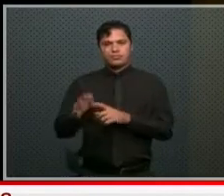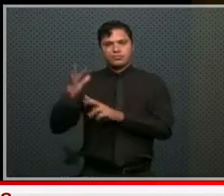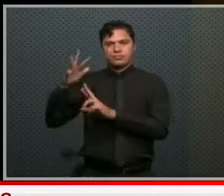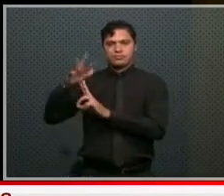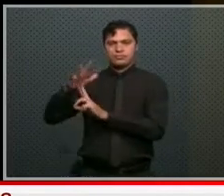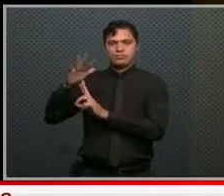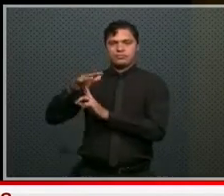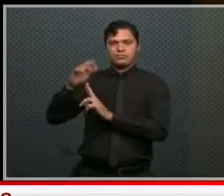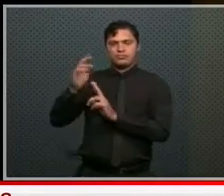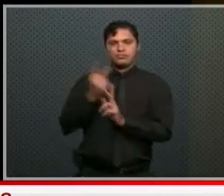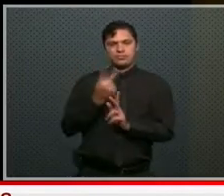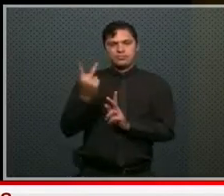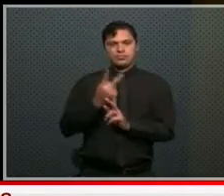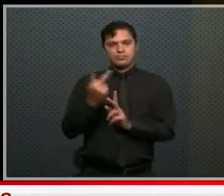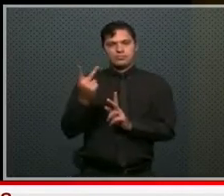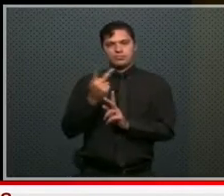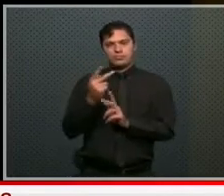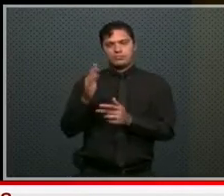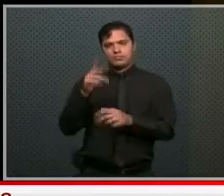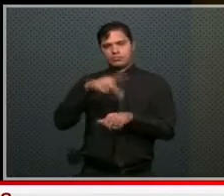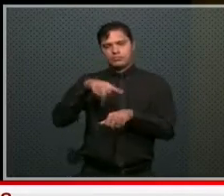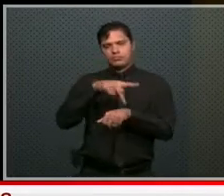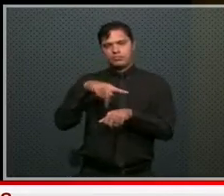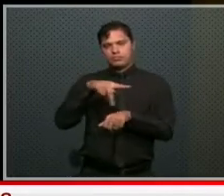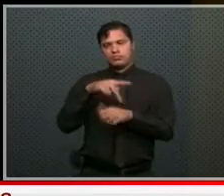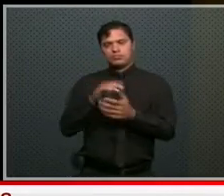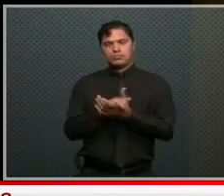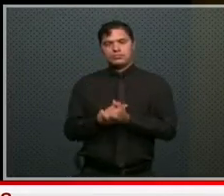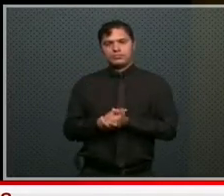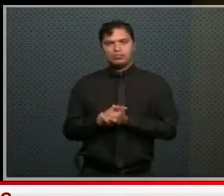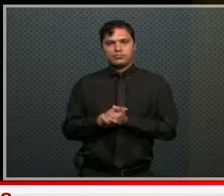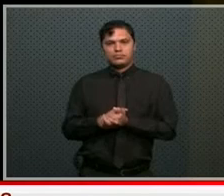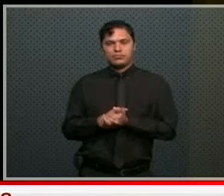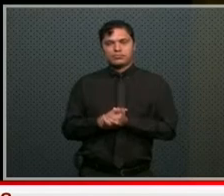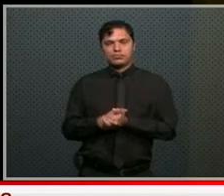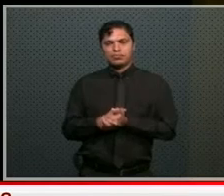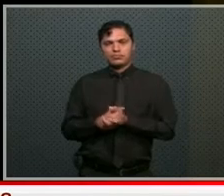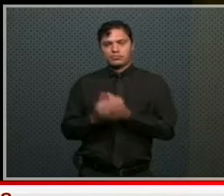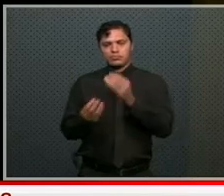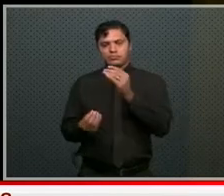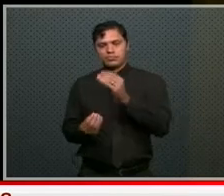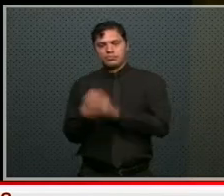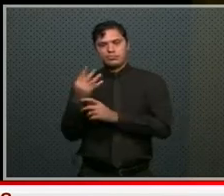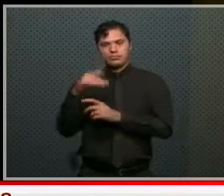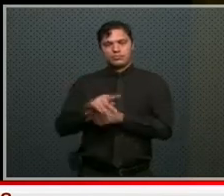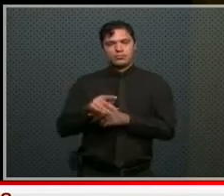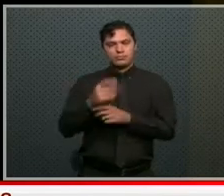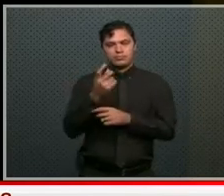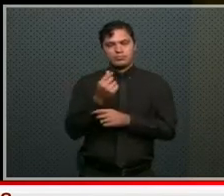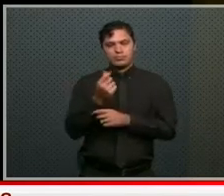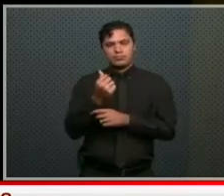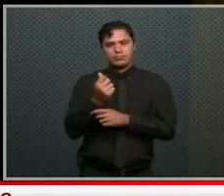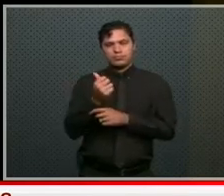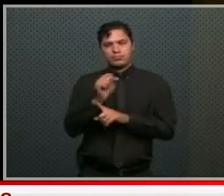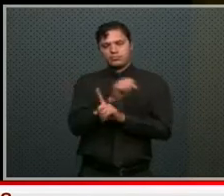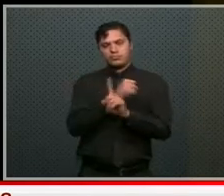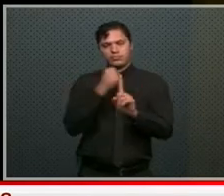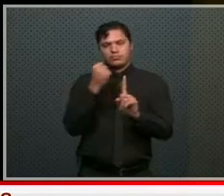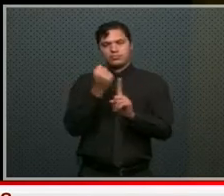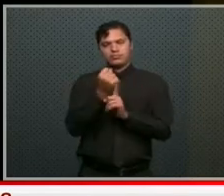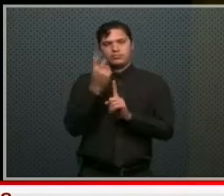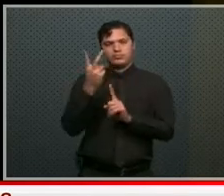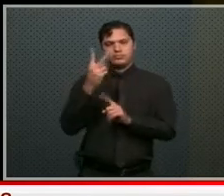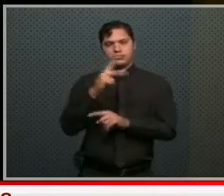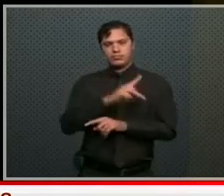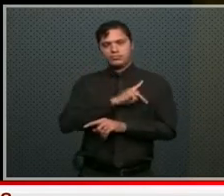binacional entendeu eles construíram aquilo com dinheiro da sociedade com duas entidades